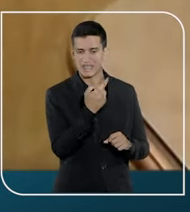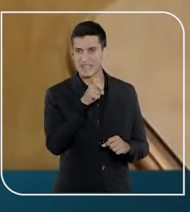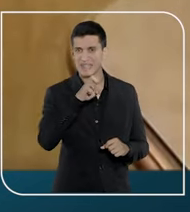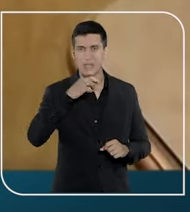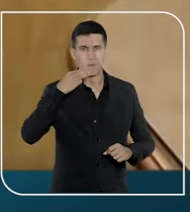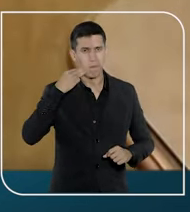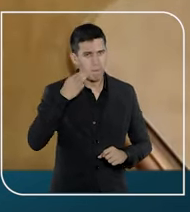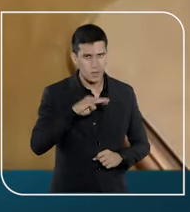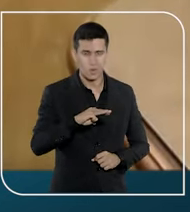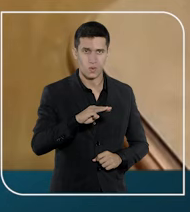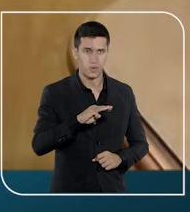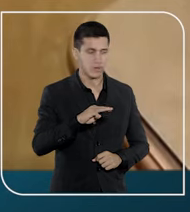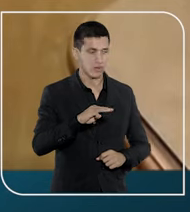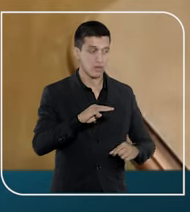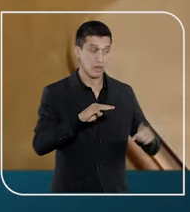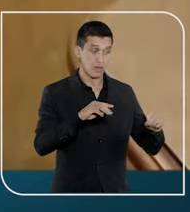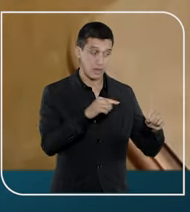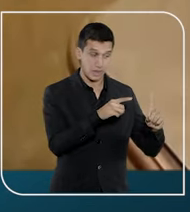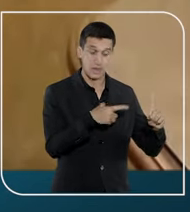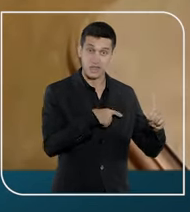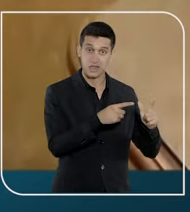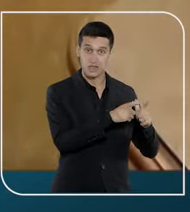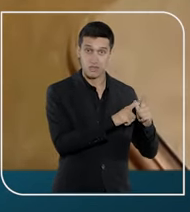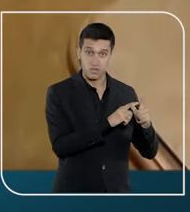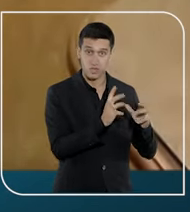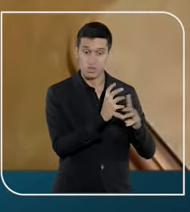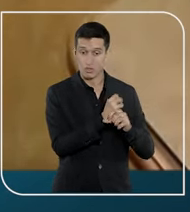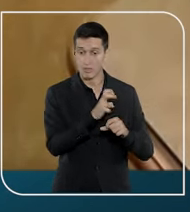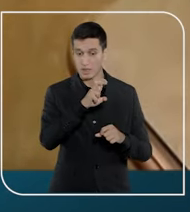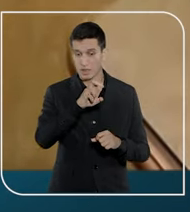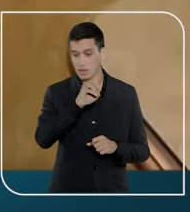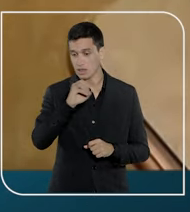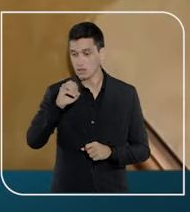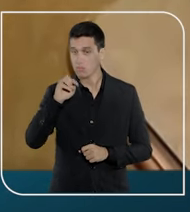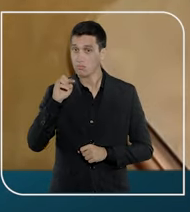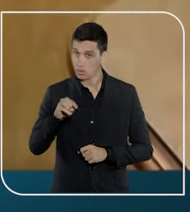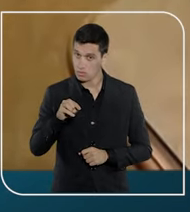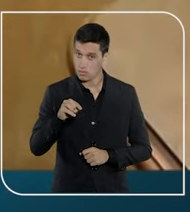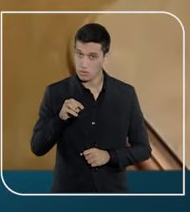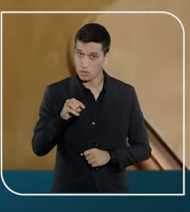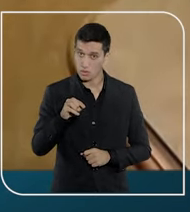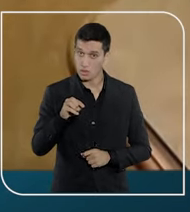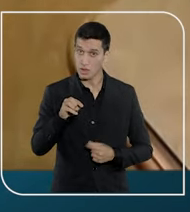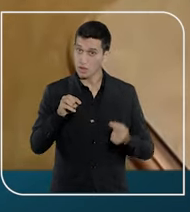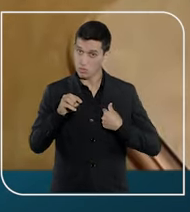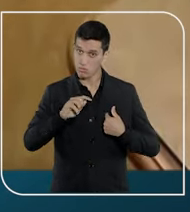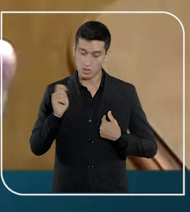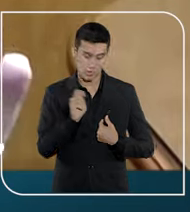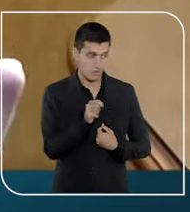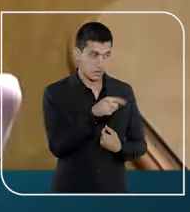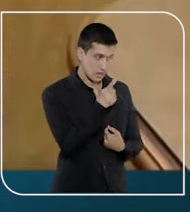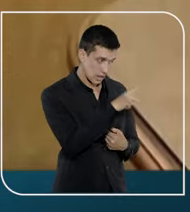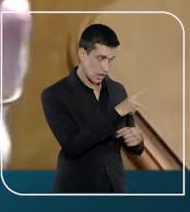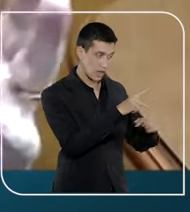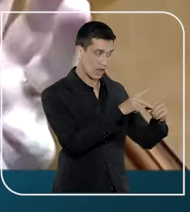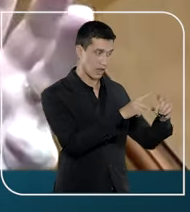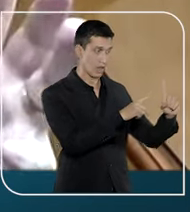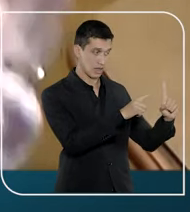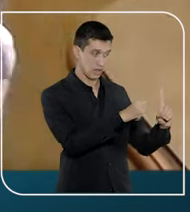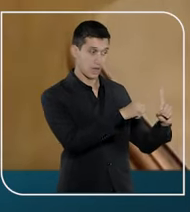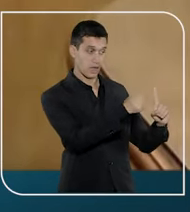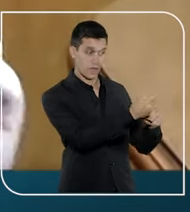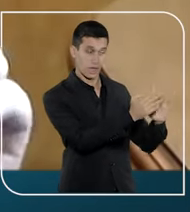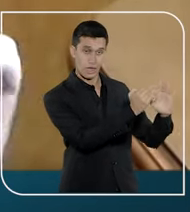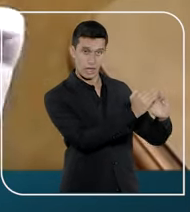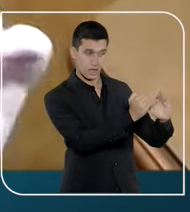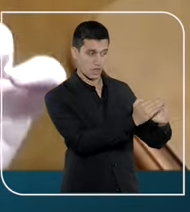mil reais. Posso penhorar este imóvel de 15 milhões? O entendimento,